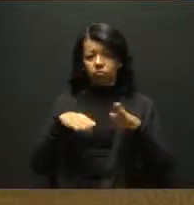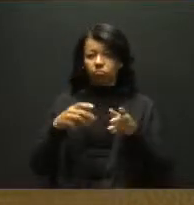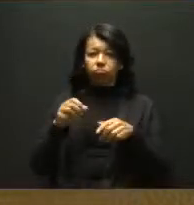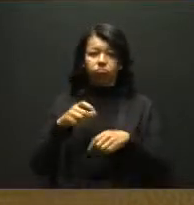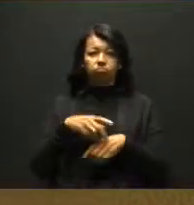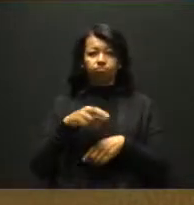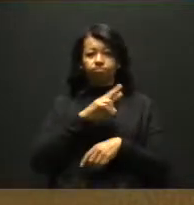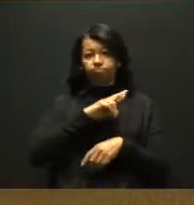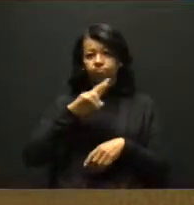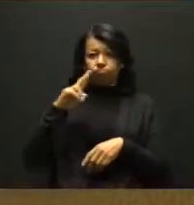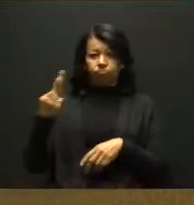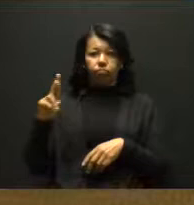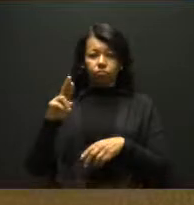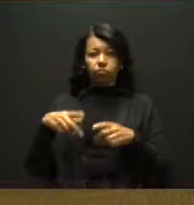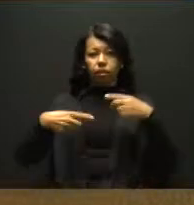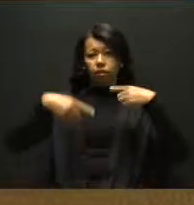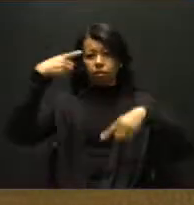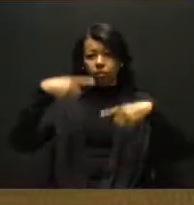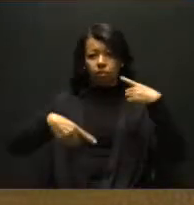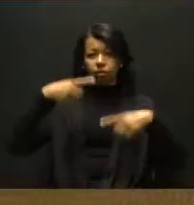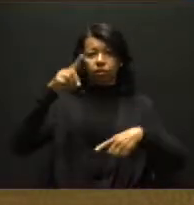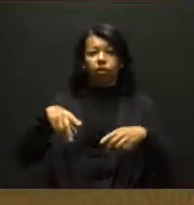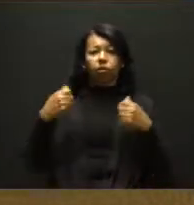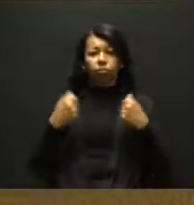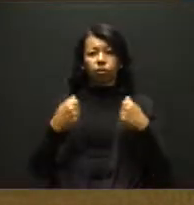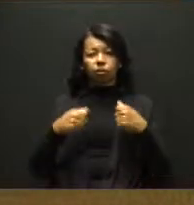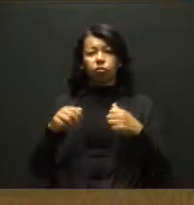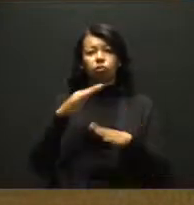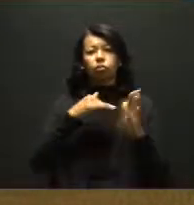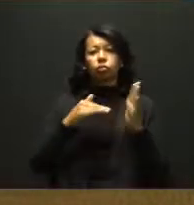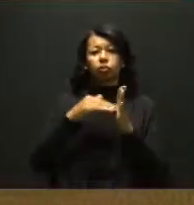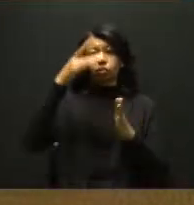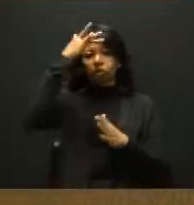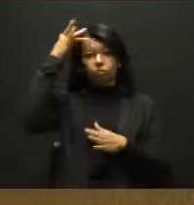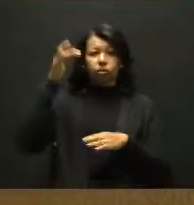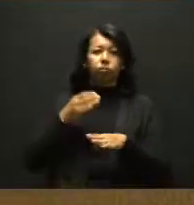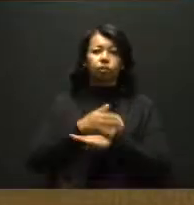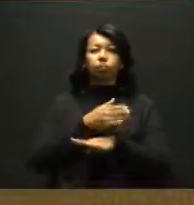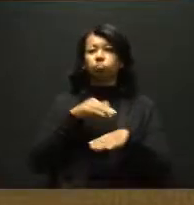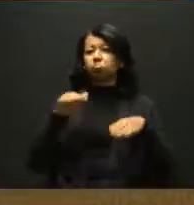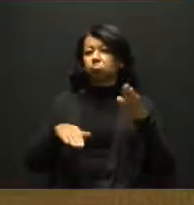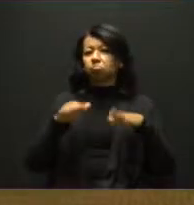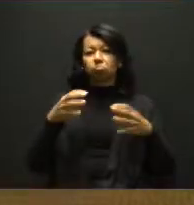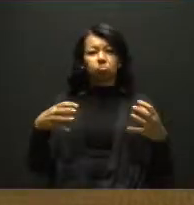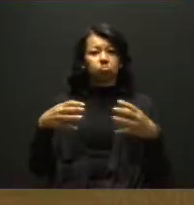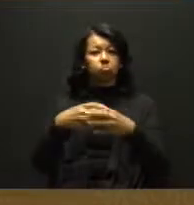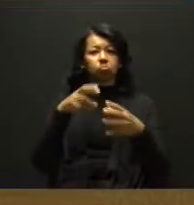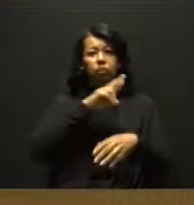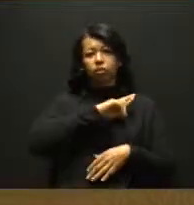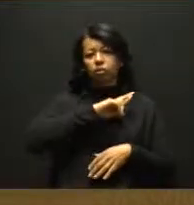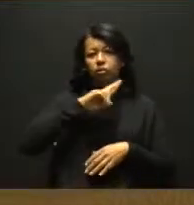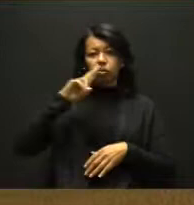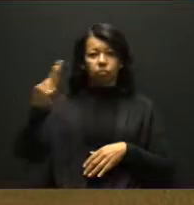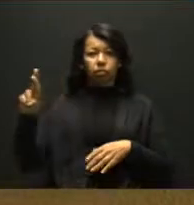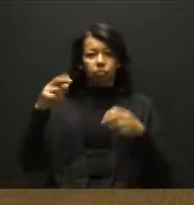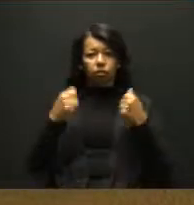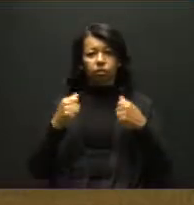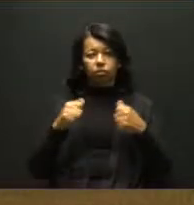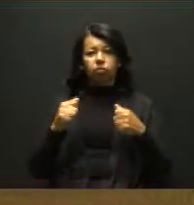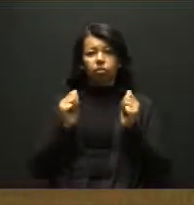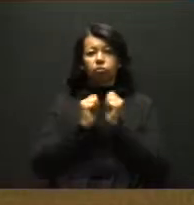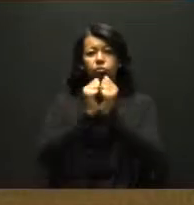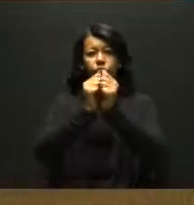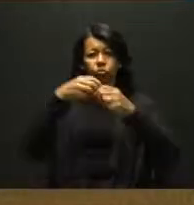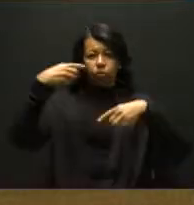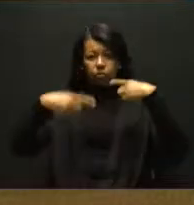necessário e todos os que fazem parte de qualquer congregação ou agremiação religiosa deveria estar militando na